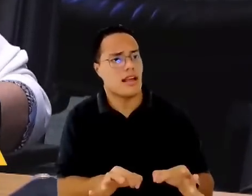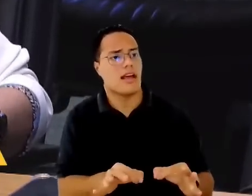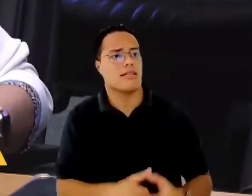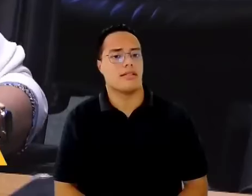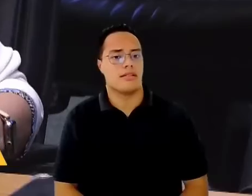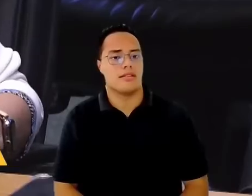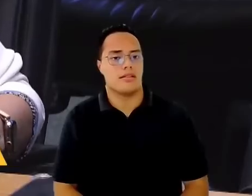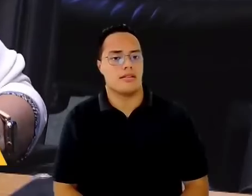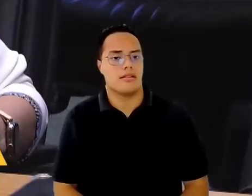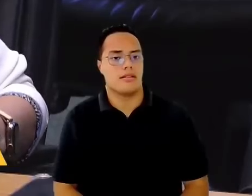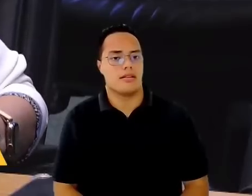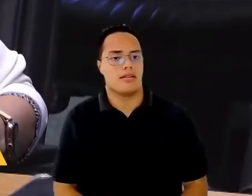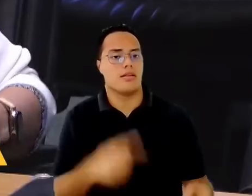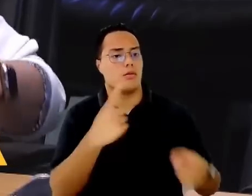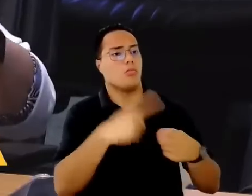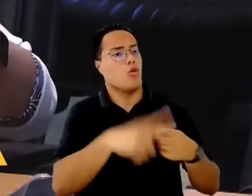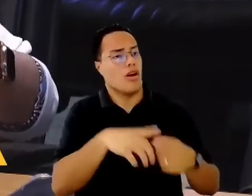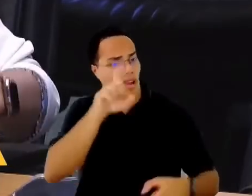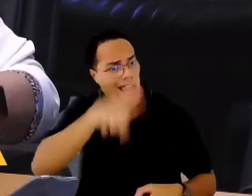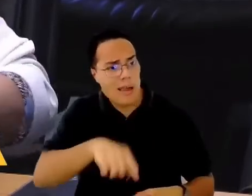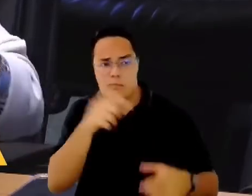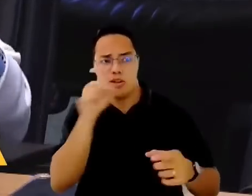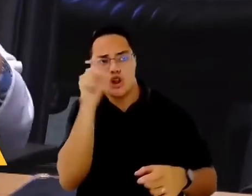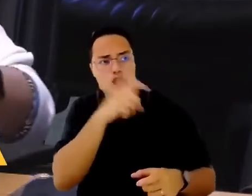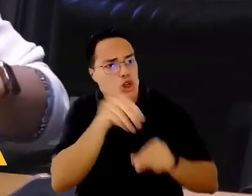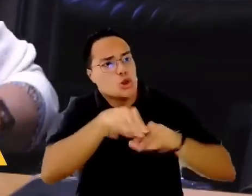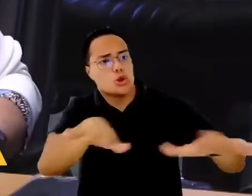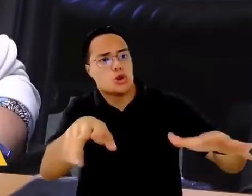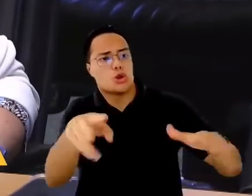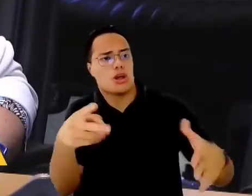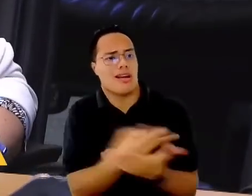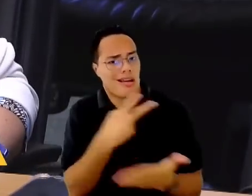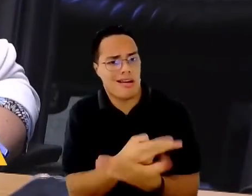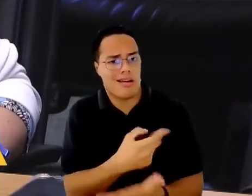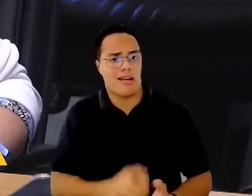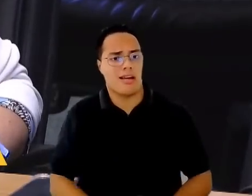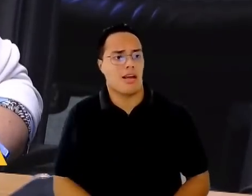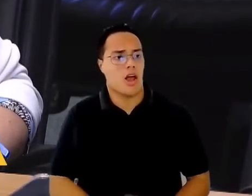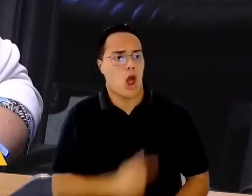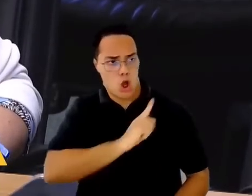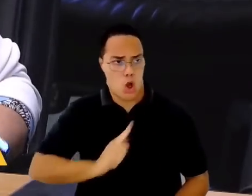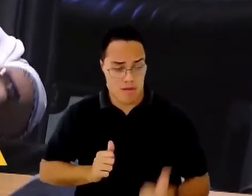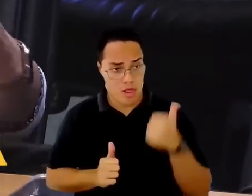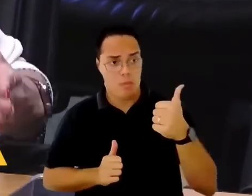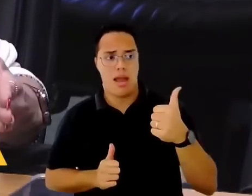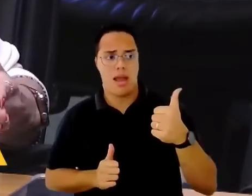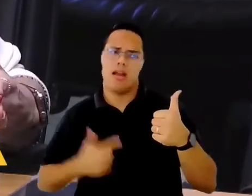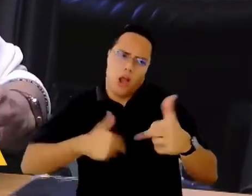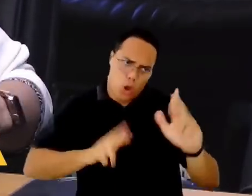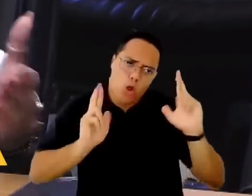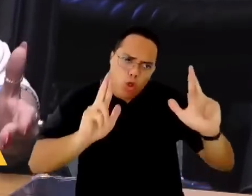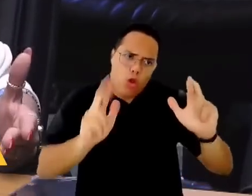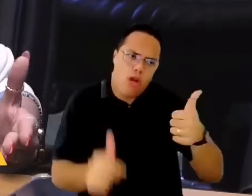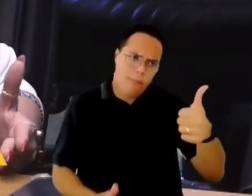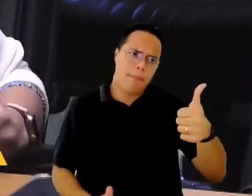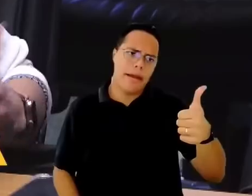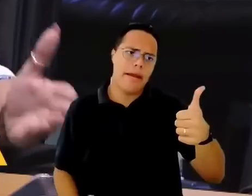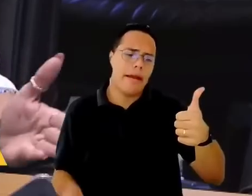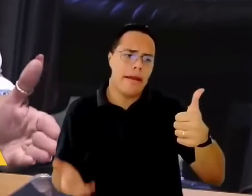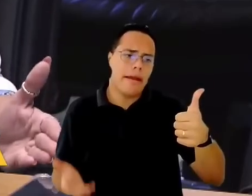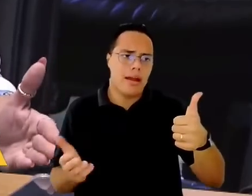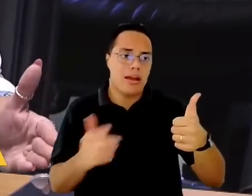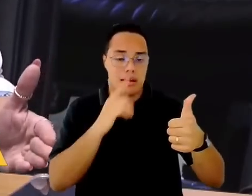estamos falando aqui de enganação que ele faça um bom governo Tomara que faça agora dizer